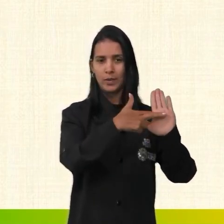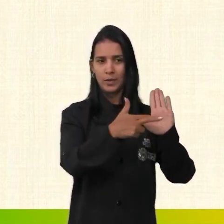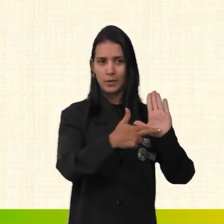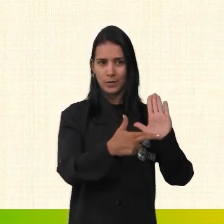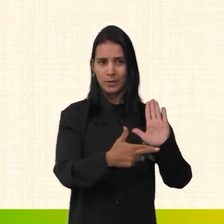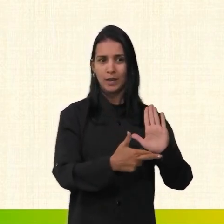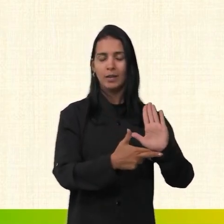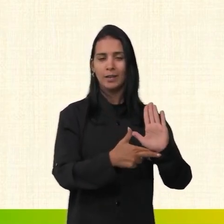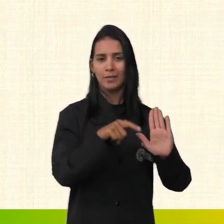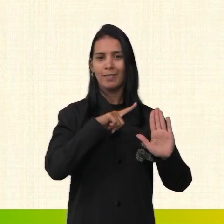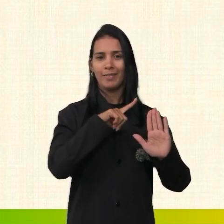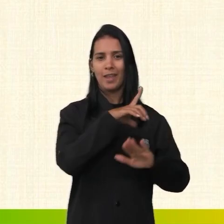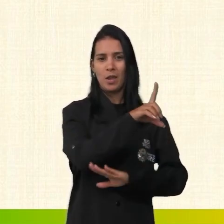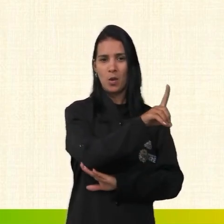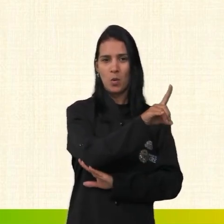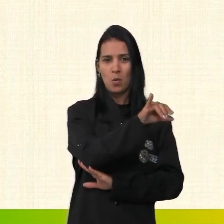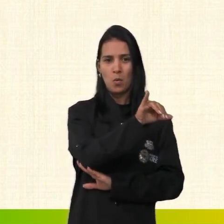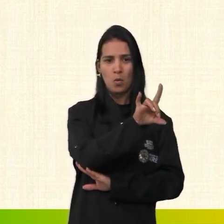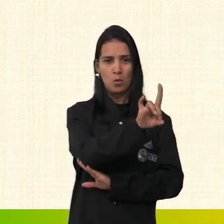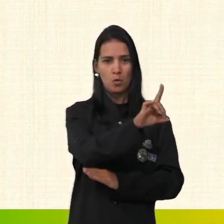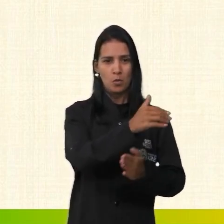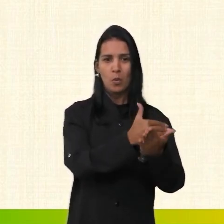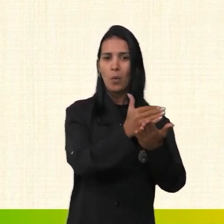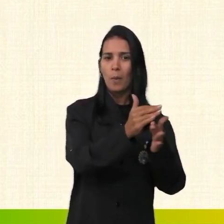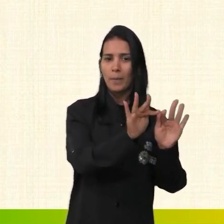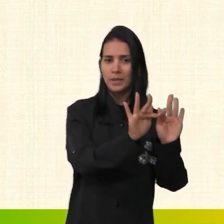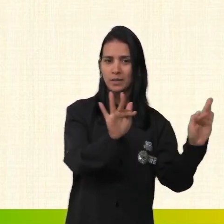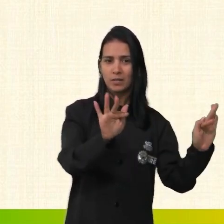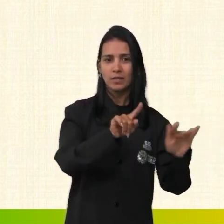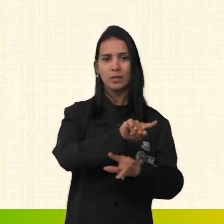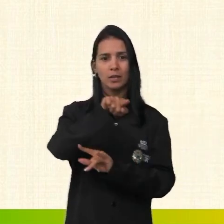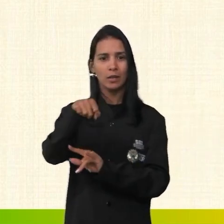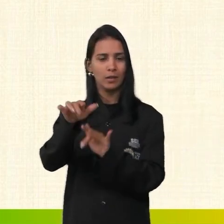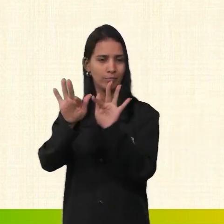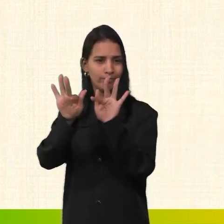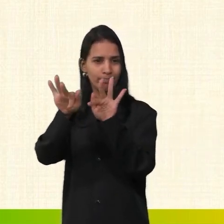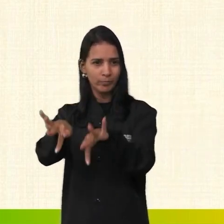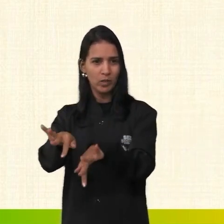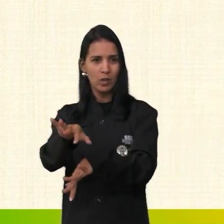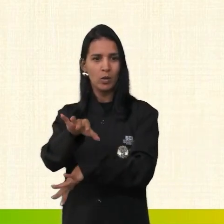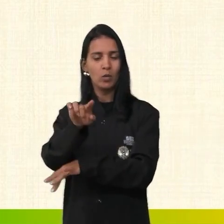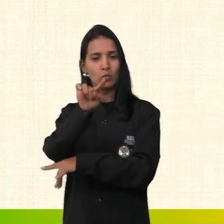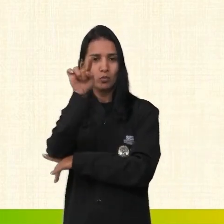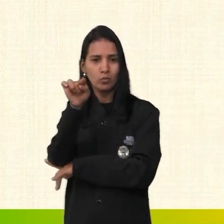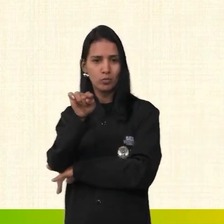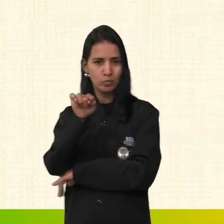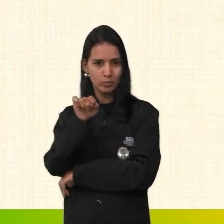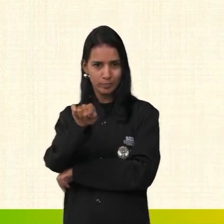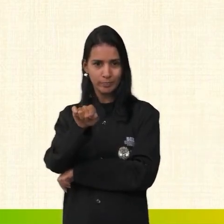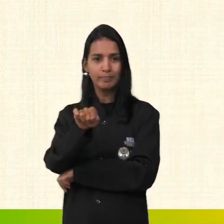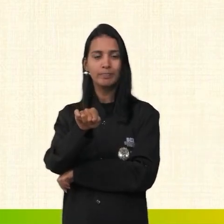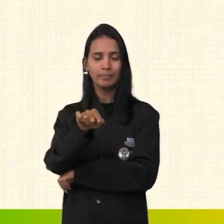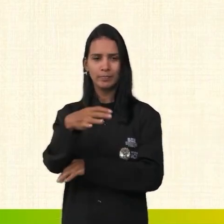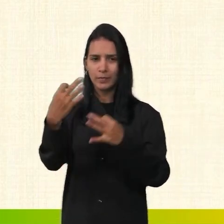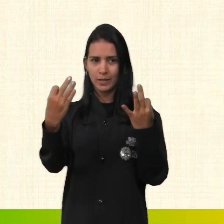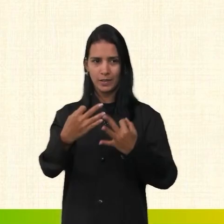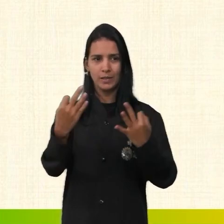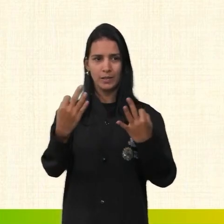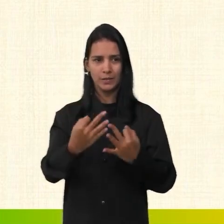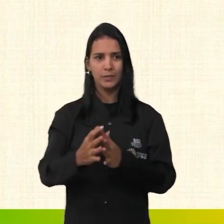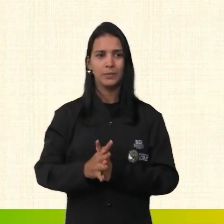alternativa, nós temos aqui o did e ele também finaliza com um sinal de interrogação. Perfeitamente